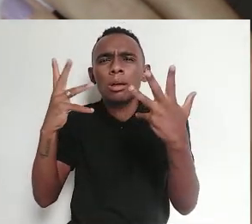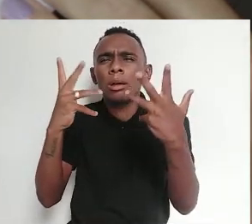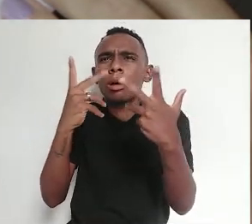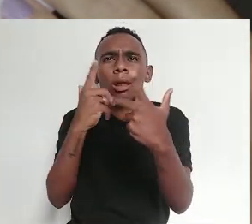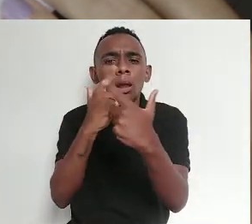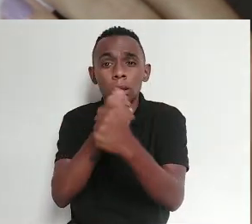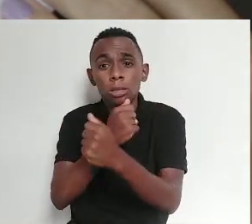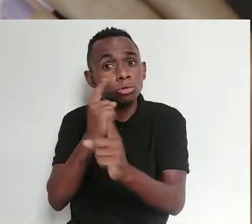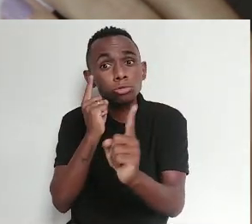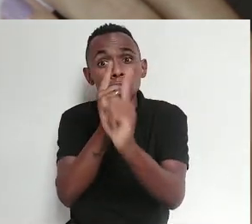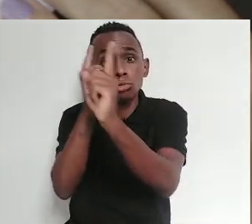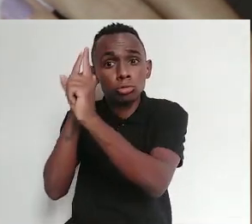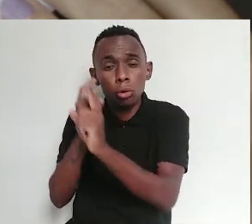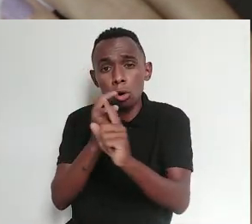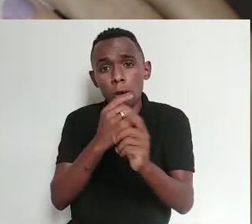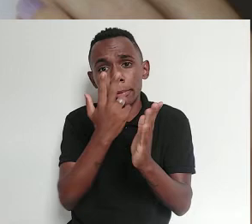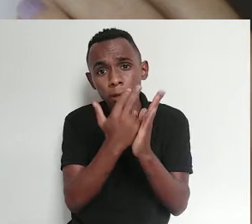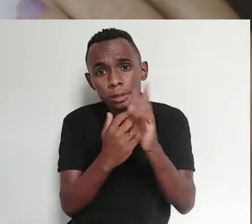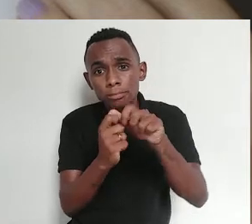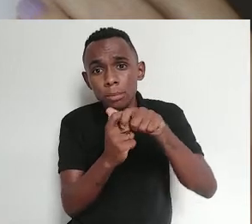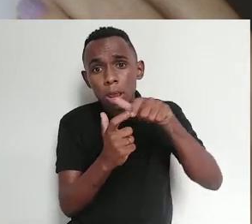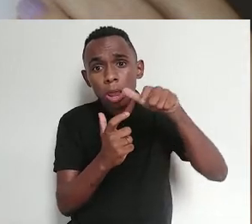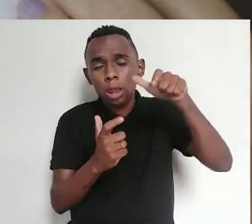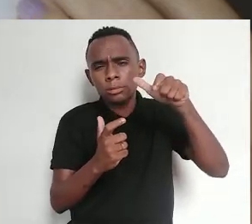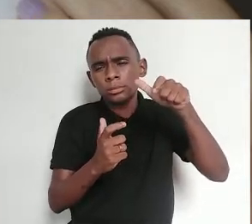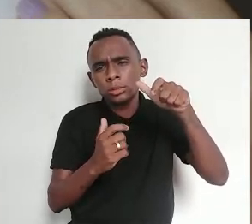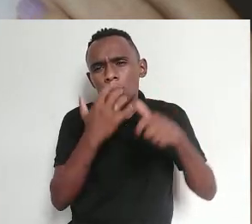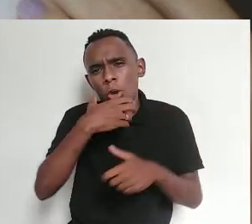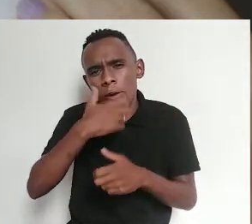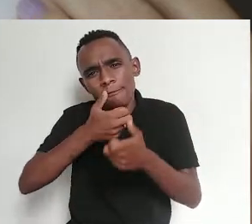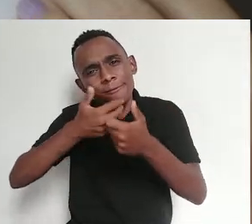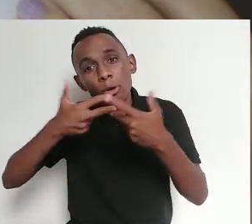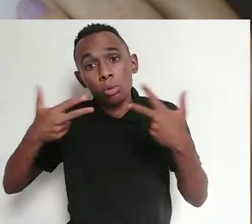a gente encontra mandalas nas frutas,